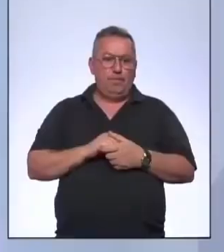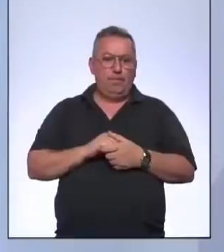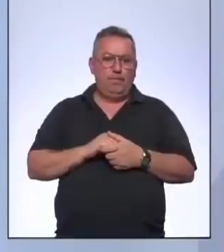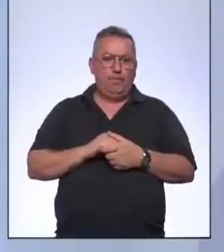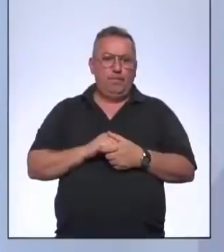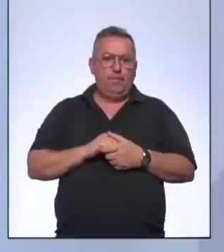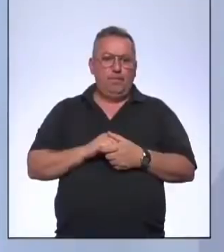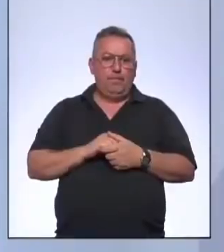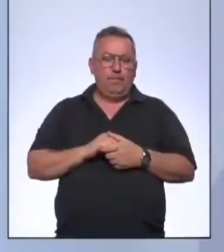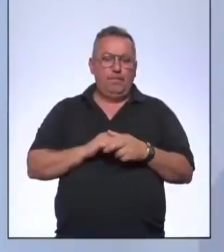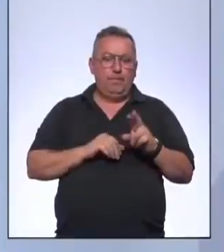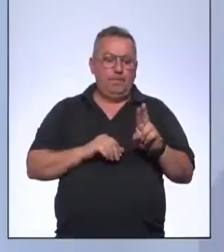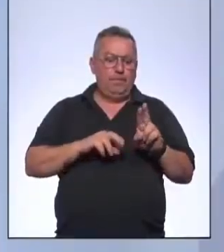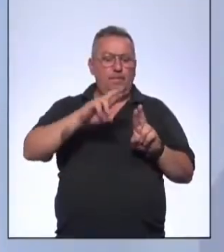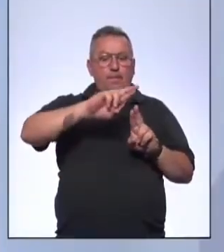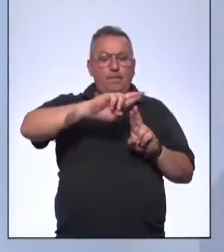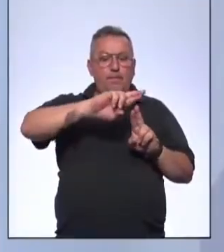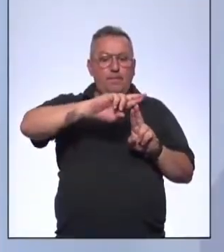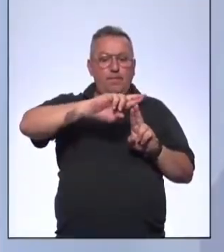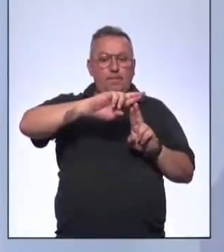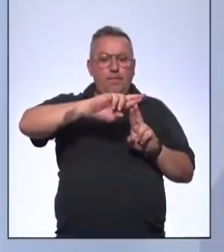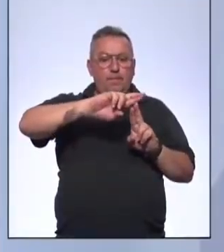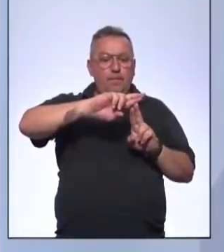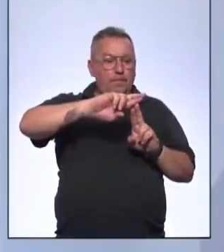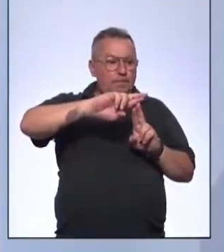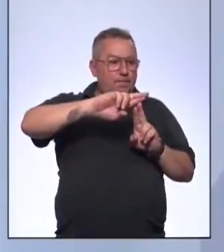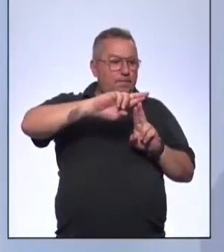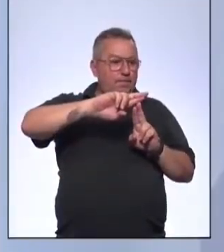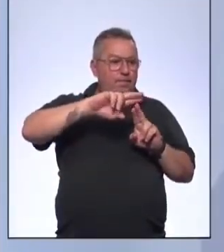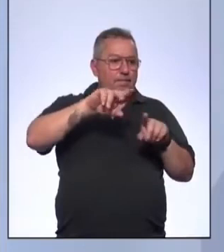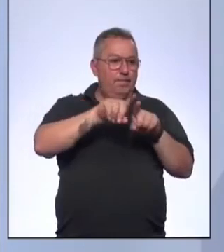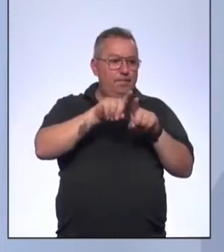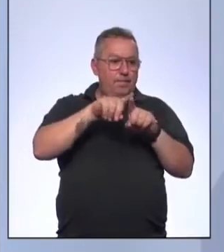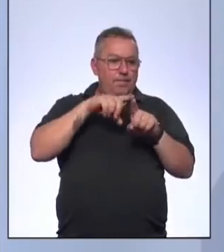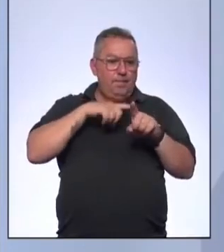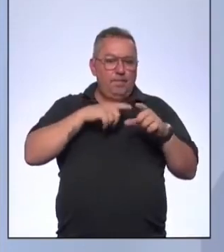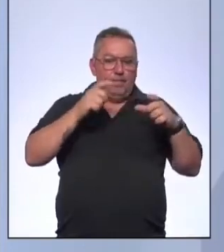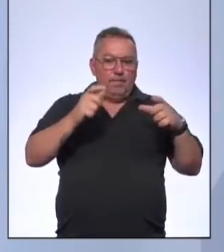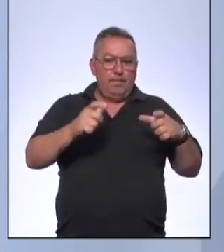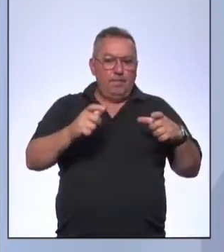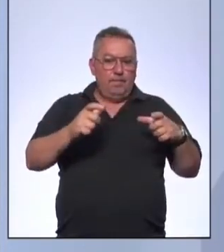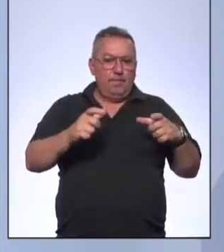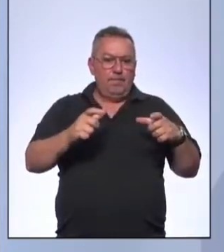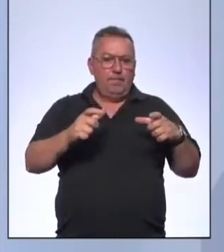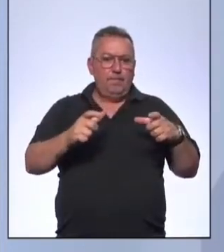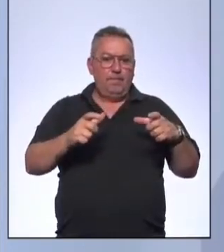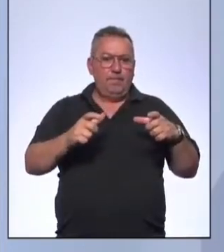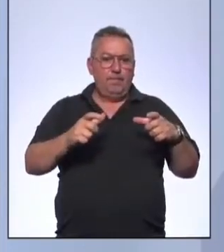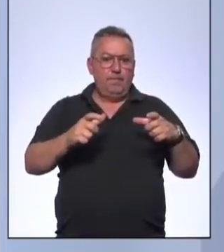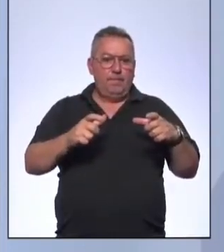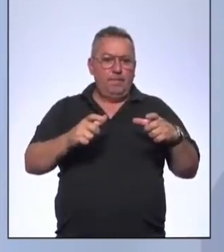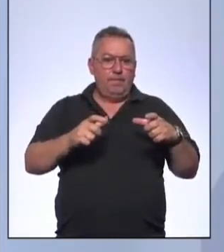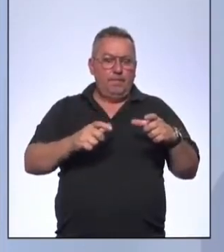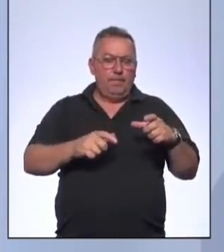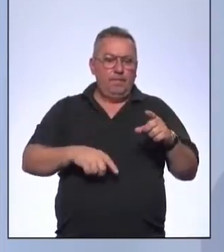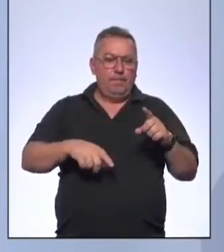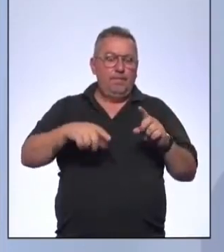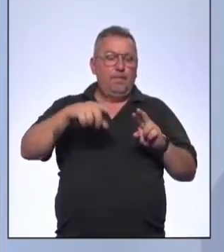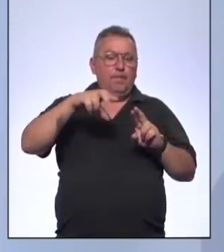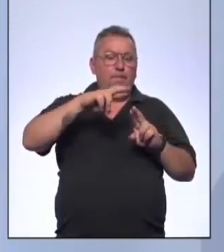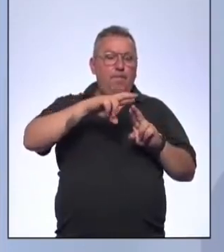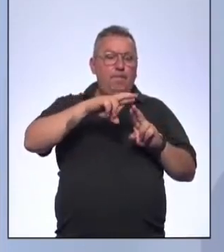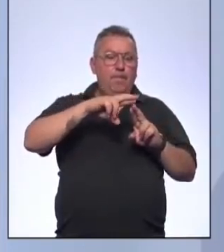vocês. PR, que a gente usava, né? E eu tenho a área ali, como o